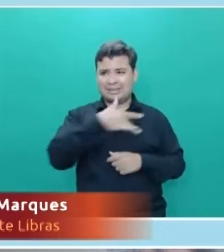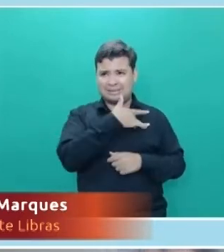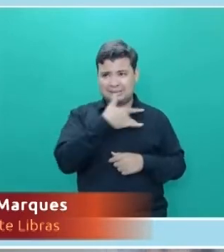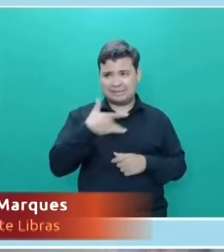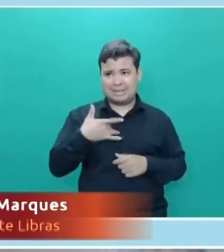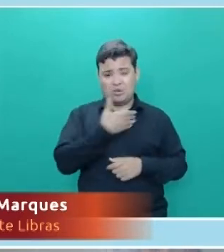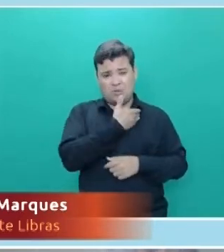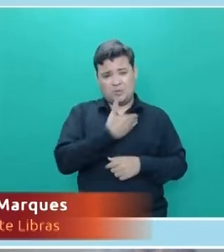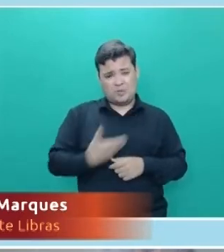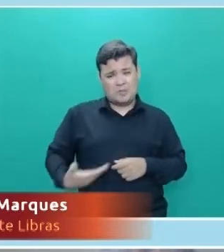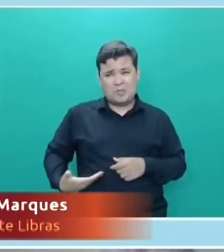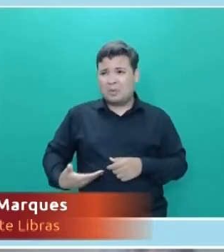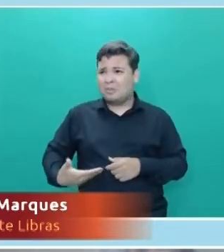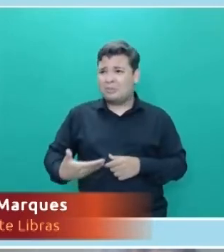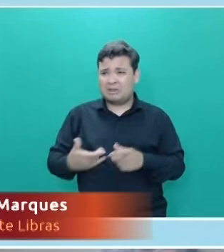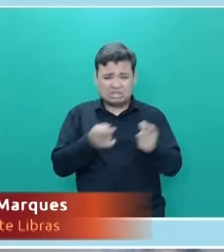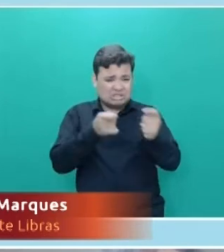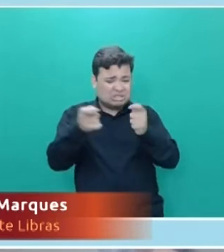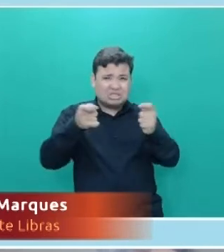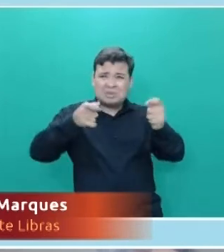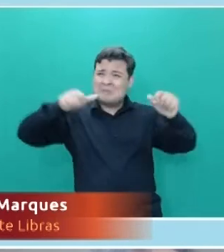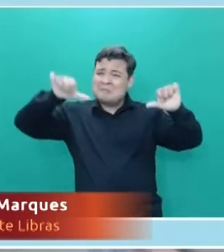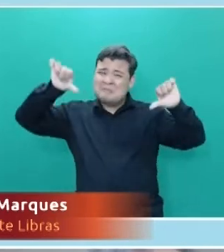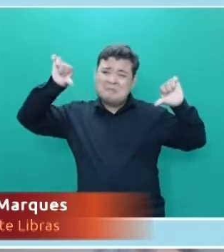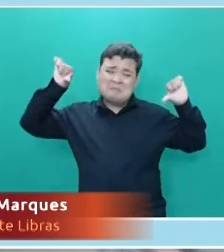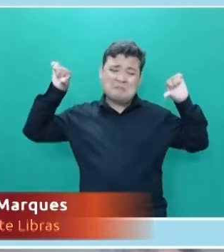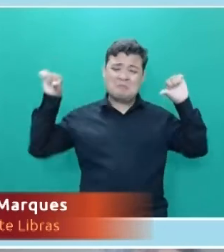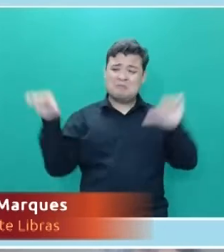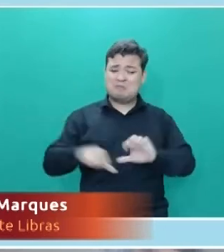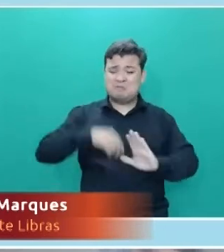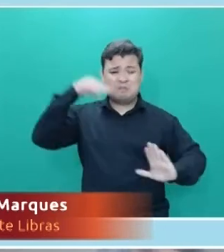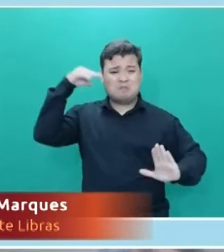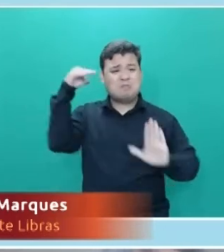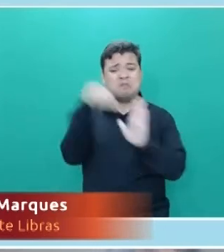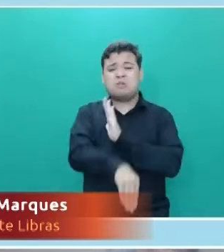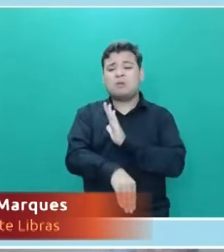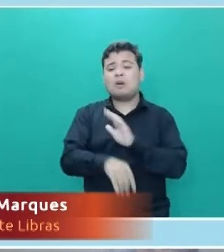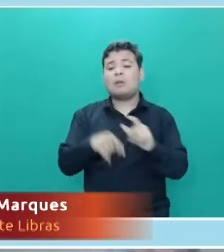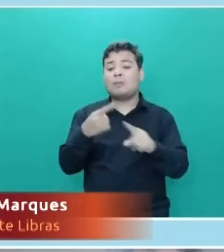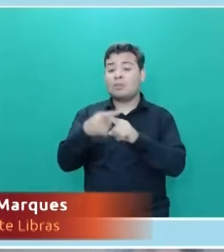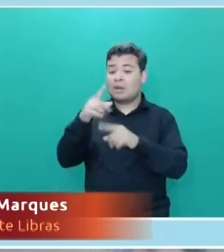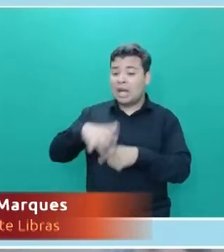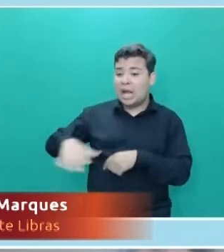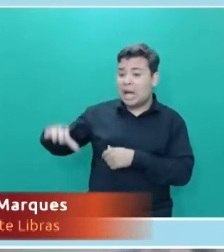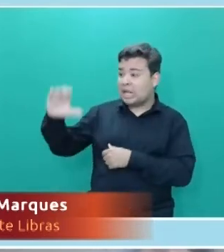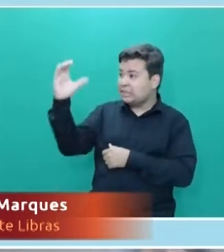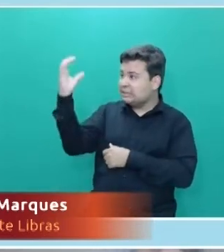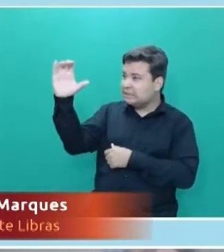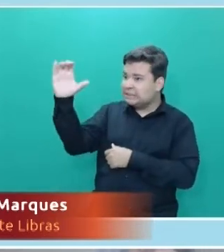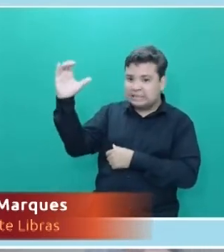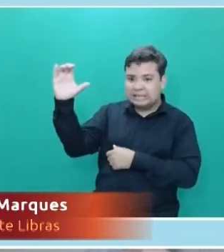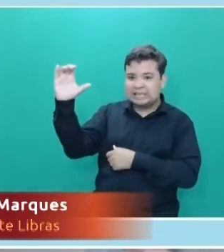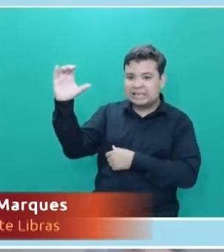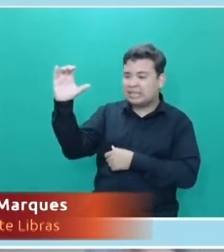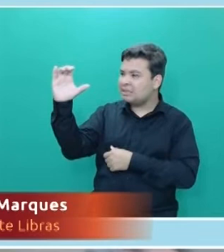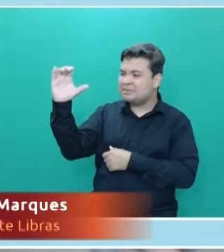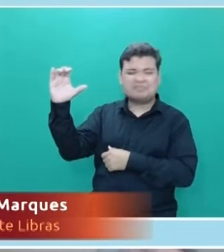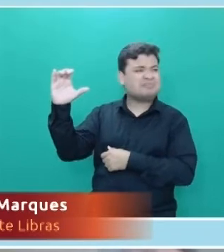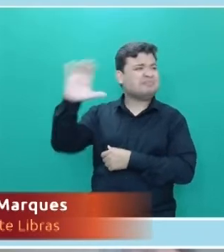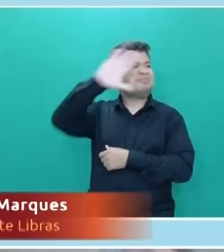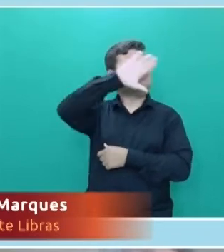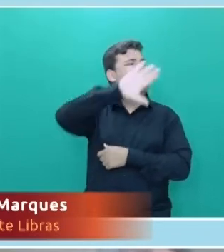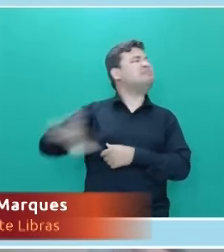nosso país, com um cenário de desacreditar a ciência e negar os avanços